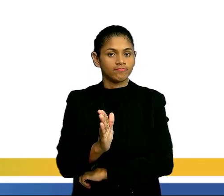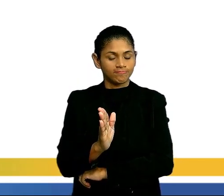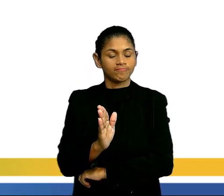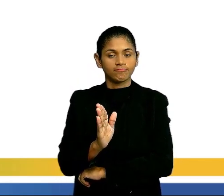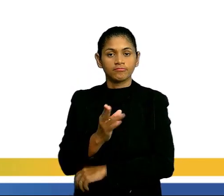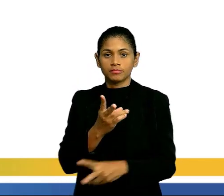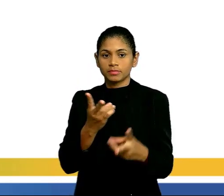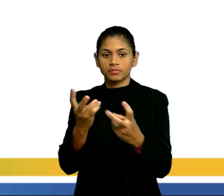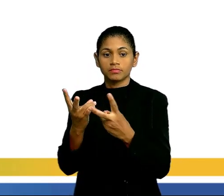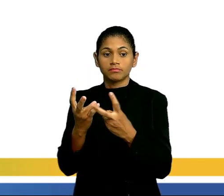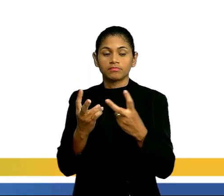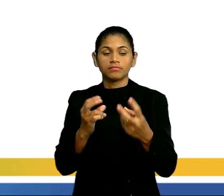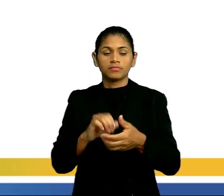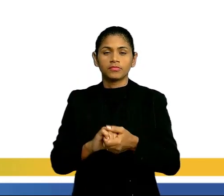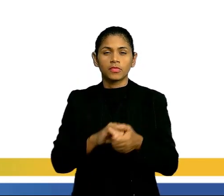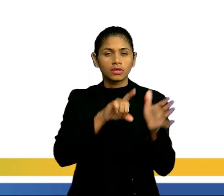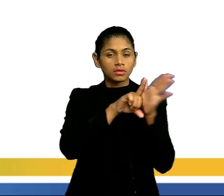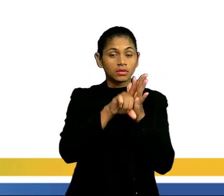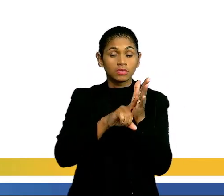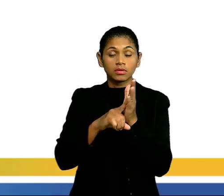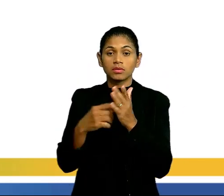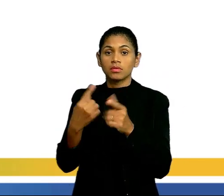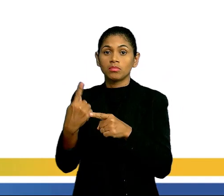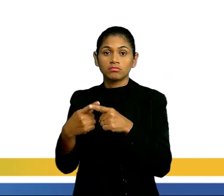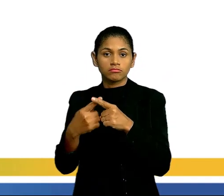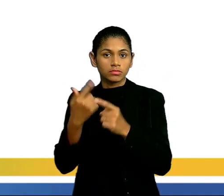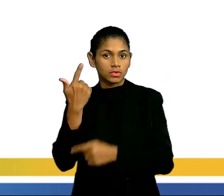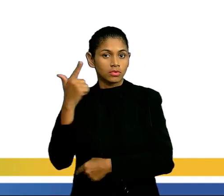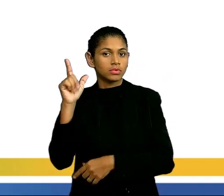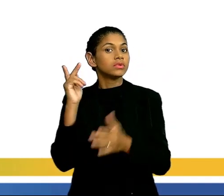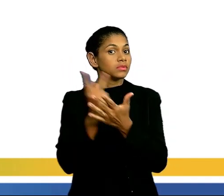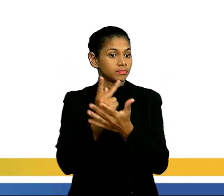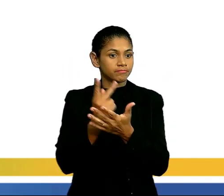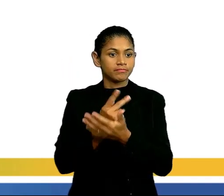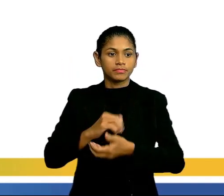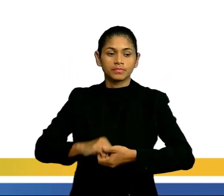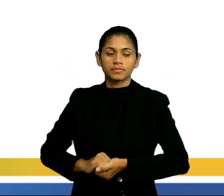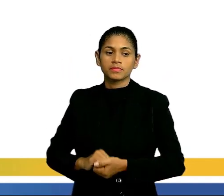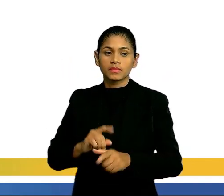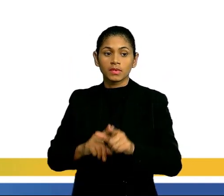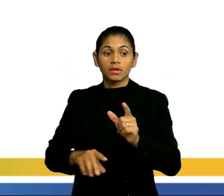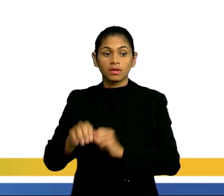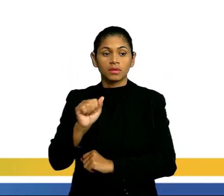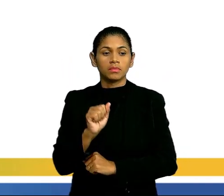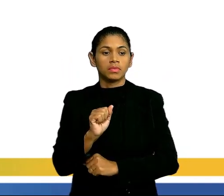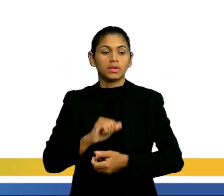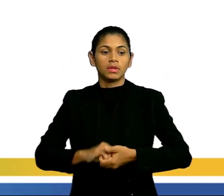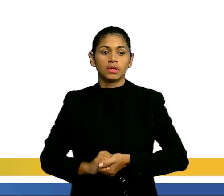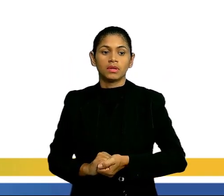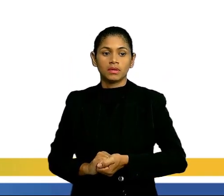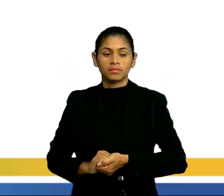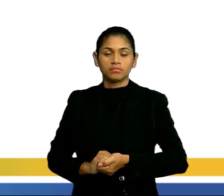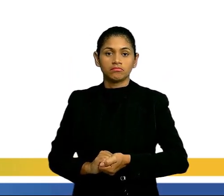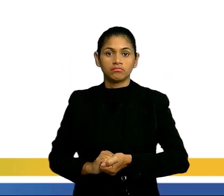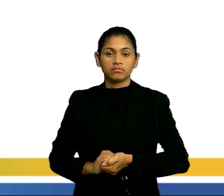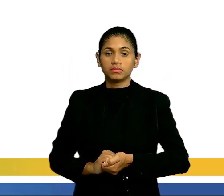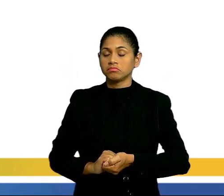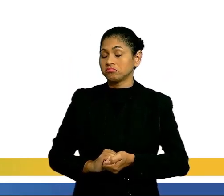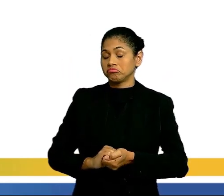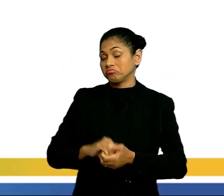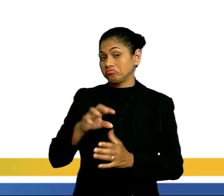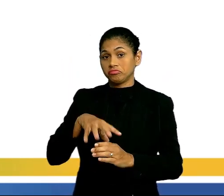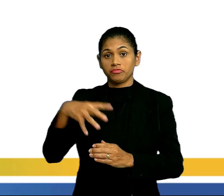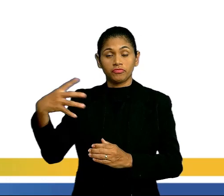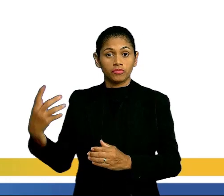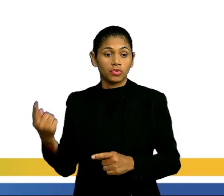verificar, então, porque as demais não são. Salvo o devido respeito, essa aqui já estaria fora,